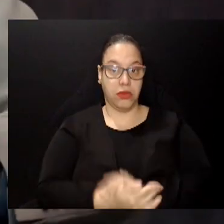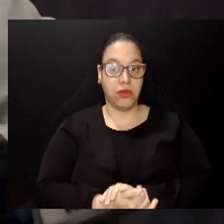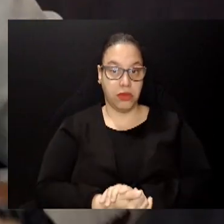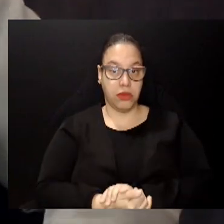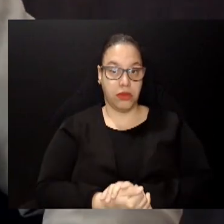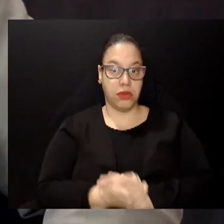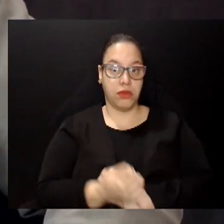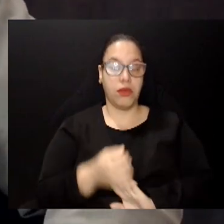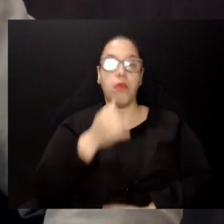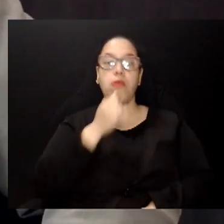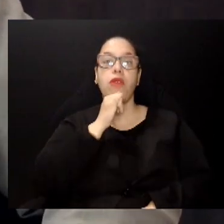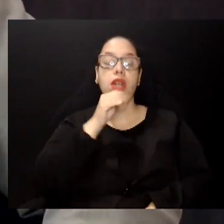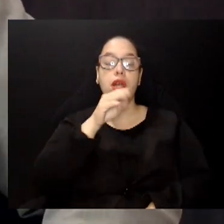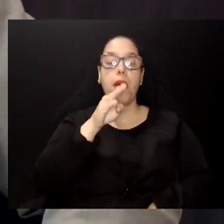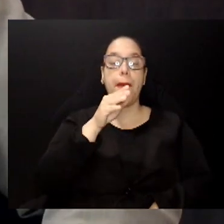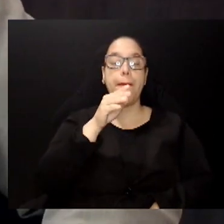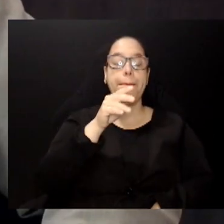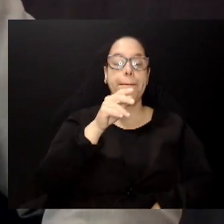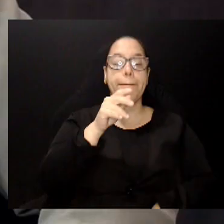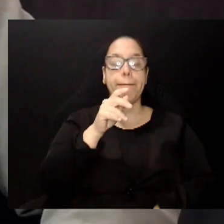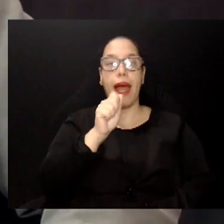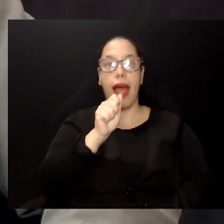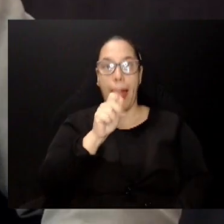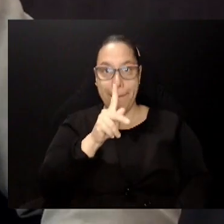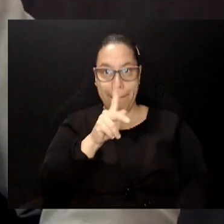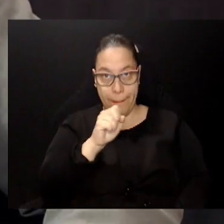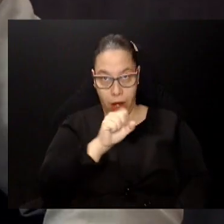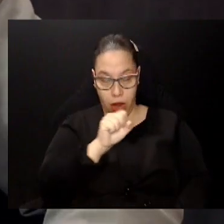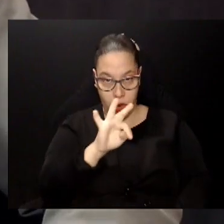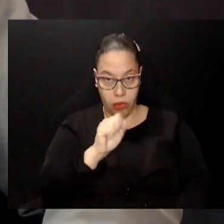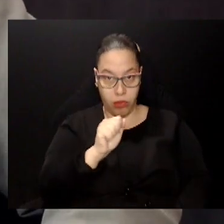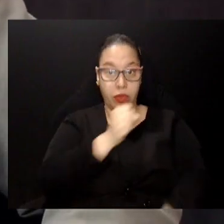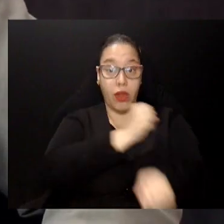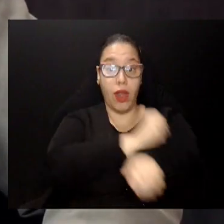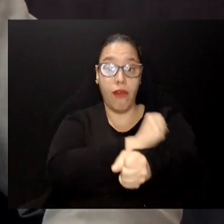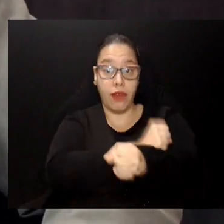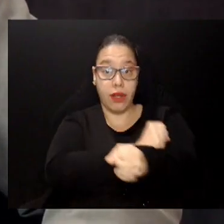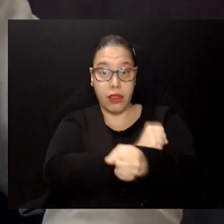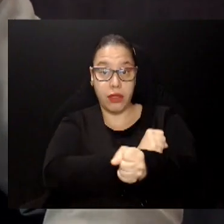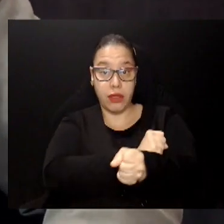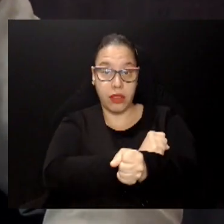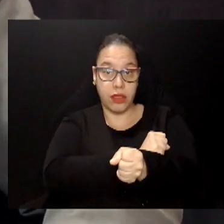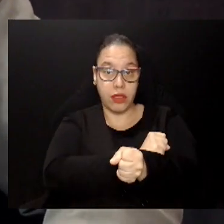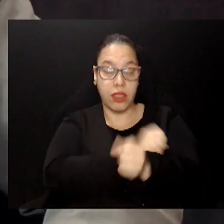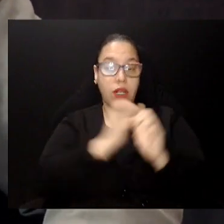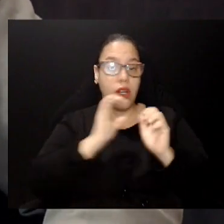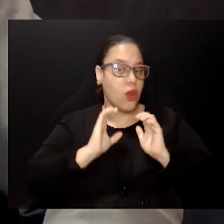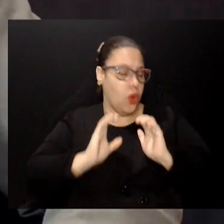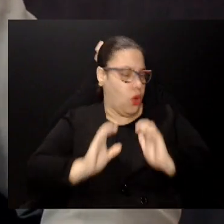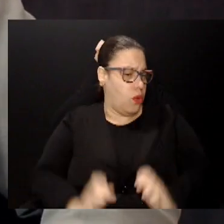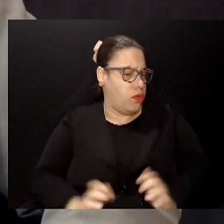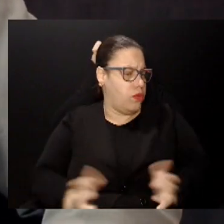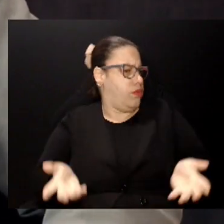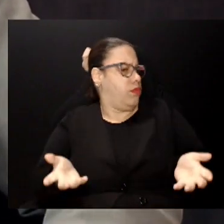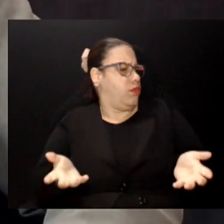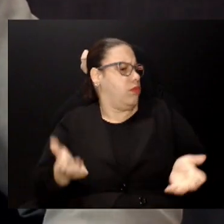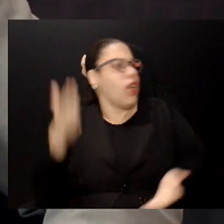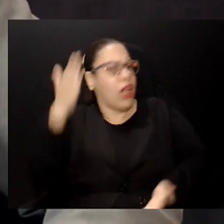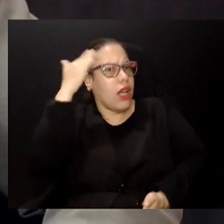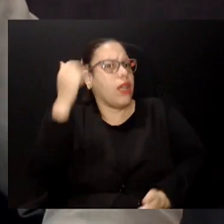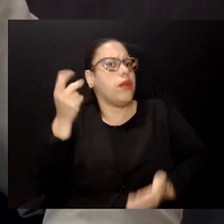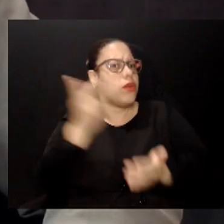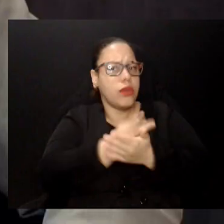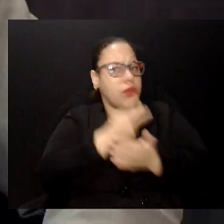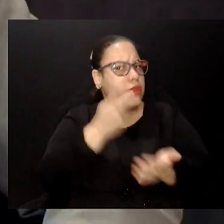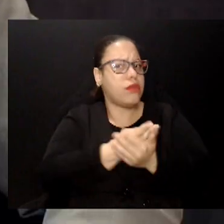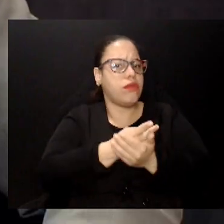bet, tigrinha, etc. E por que a pessoa vicia em aposta? Por que a gente tem aqueles comportamentos, mesmo sabendo que ele é errado, mesmo sabendo que ele me